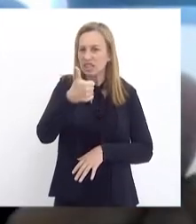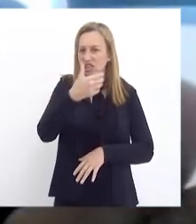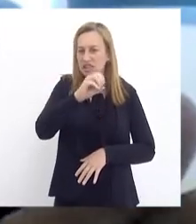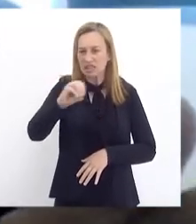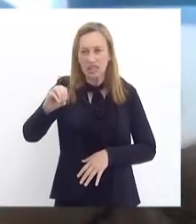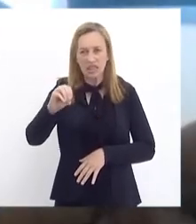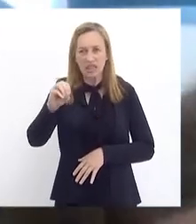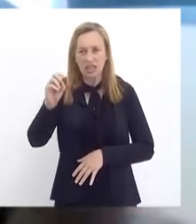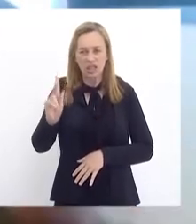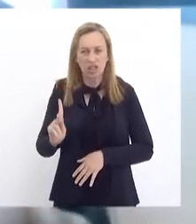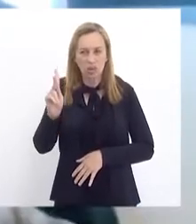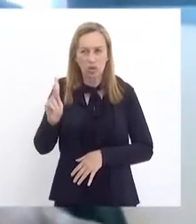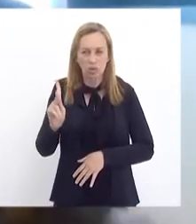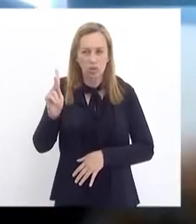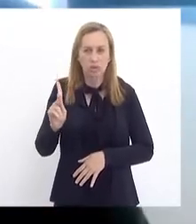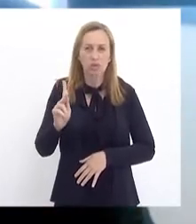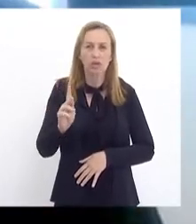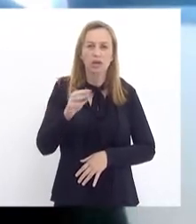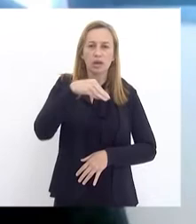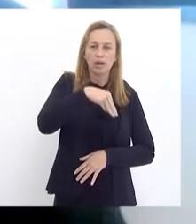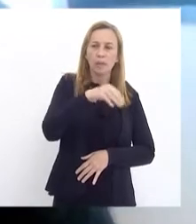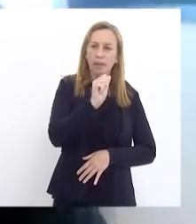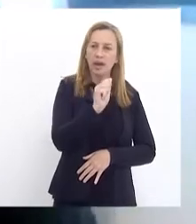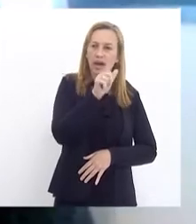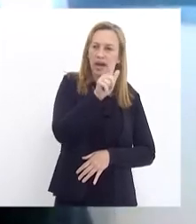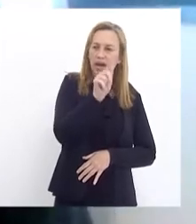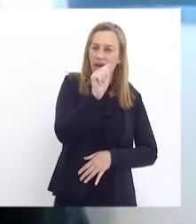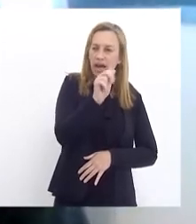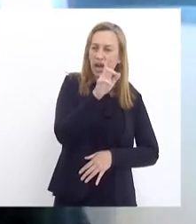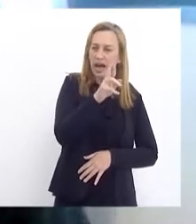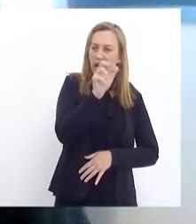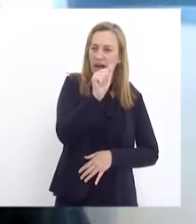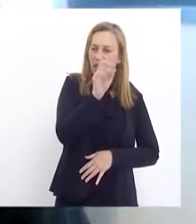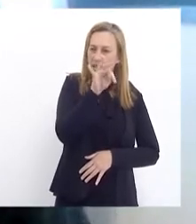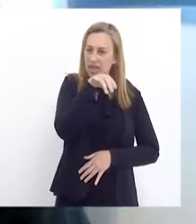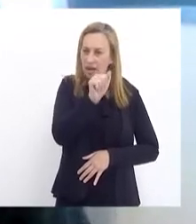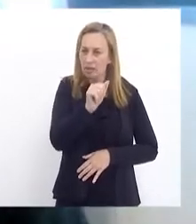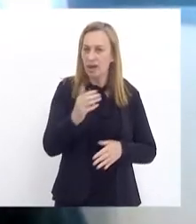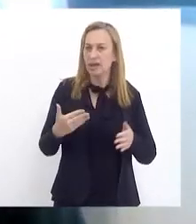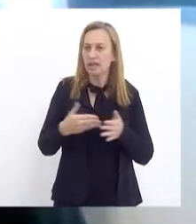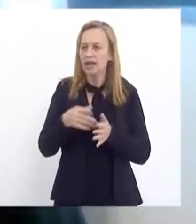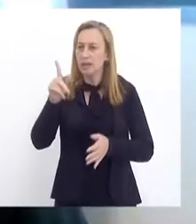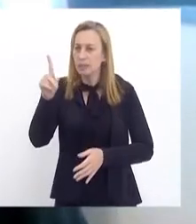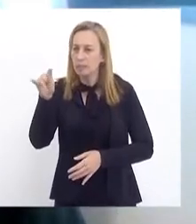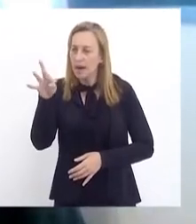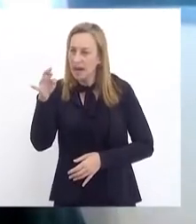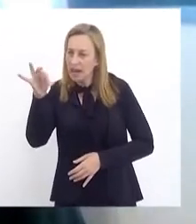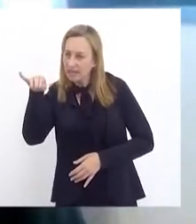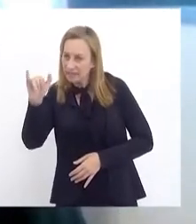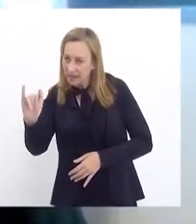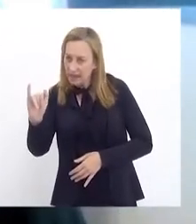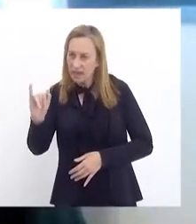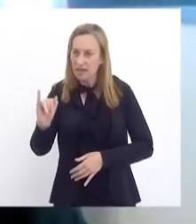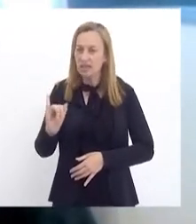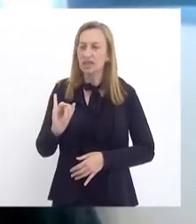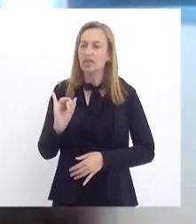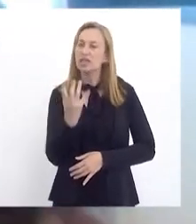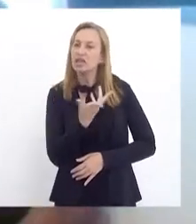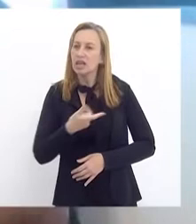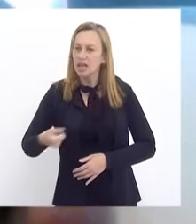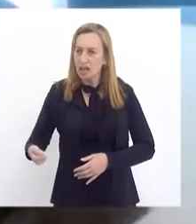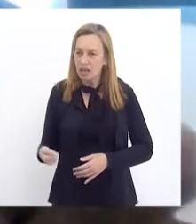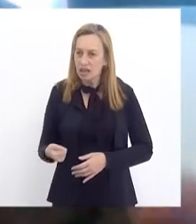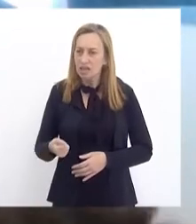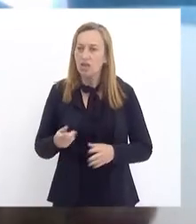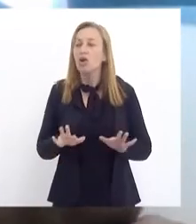de Mangaratiba a Paraty, e todas as ilhas abarcadas na APA Tamoios, e